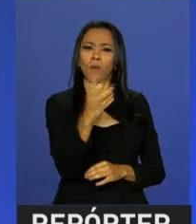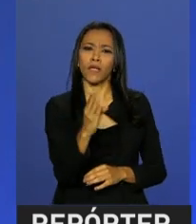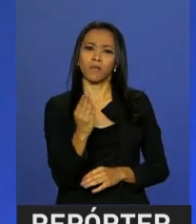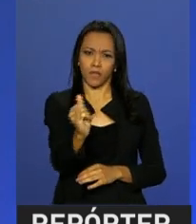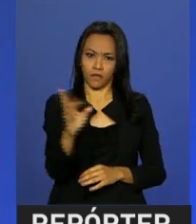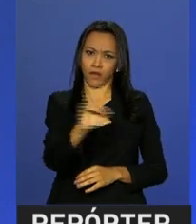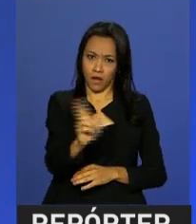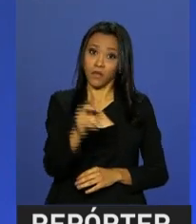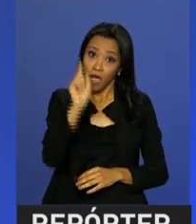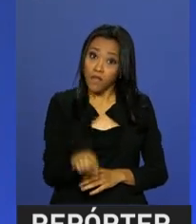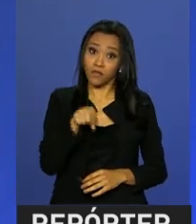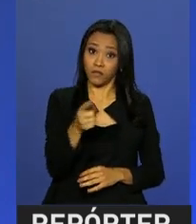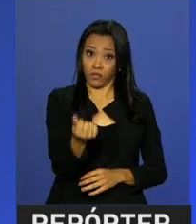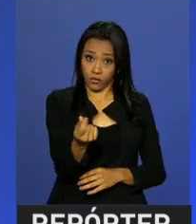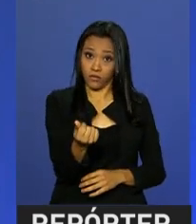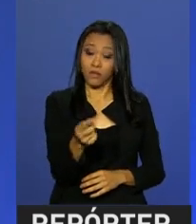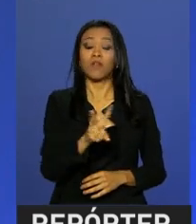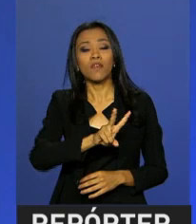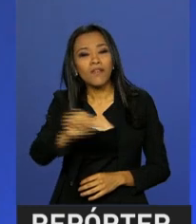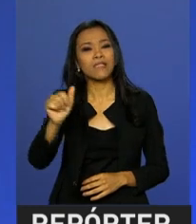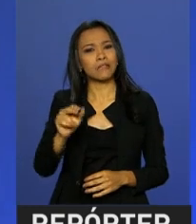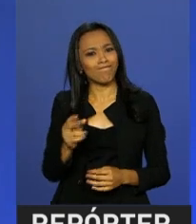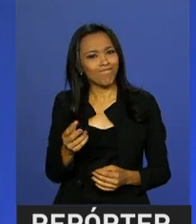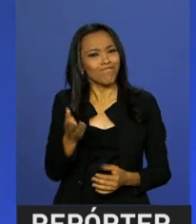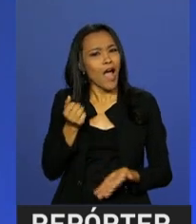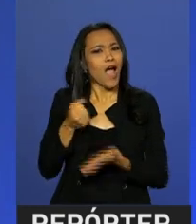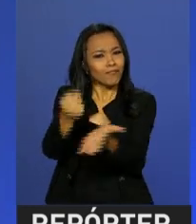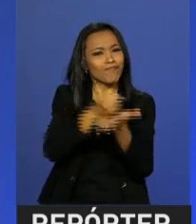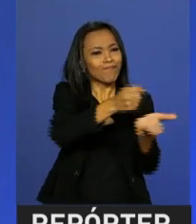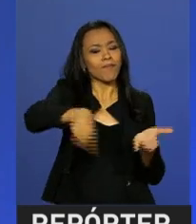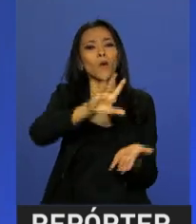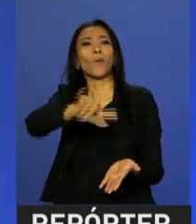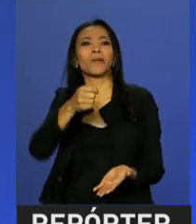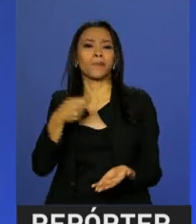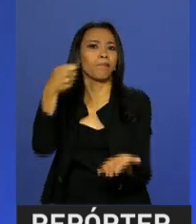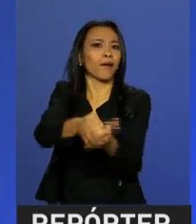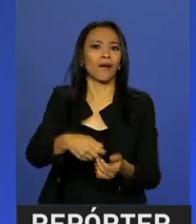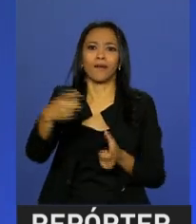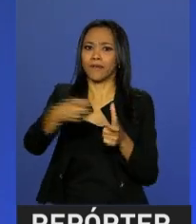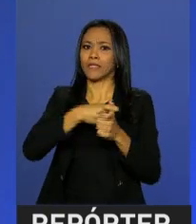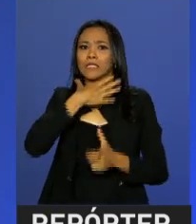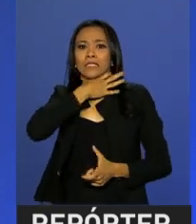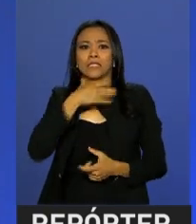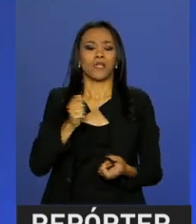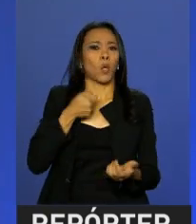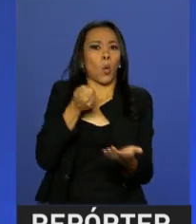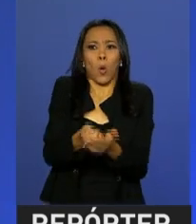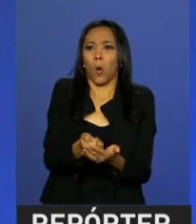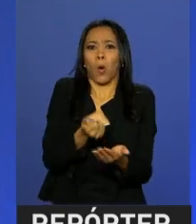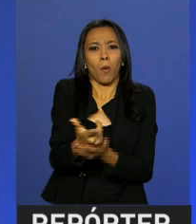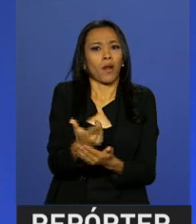reais um recurso que faz toda a diferença na hora de você pagar uma dívida comprar um bem